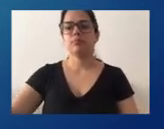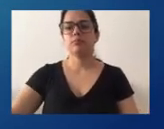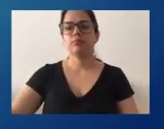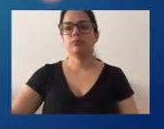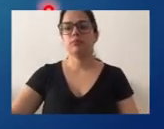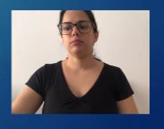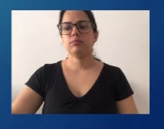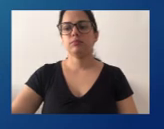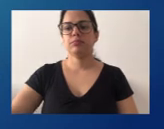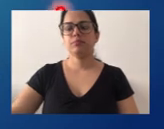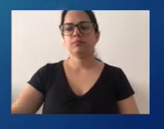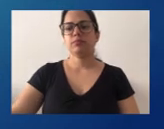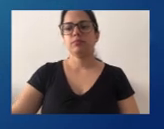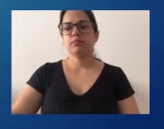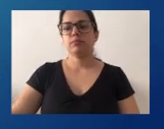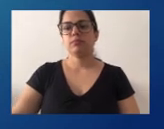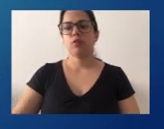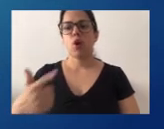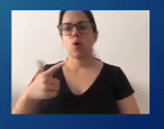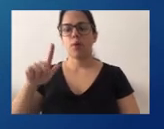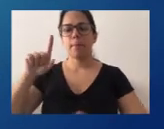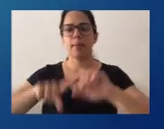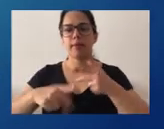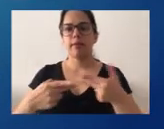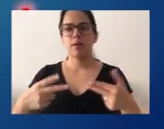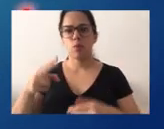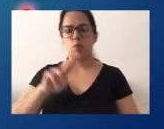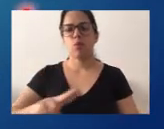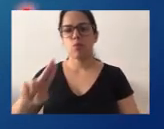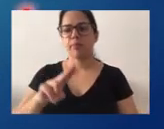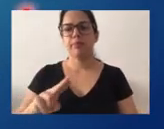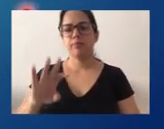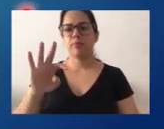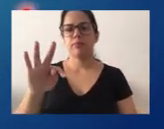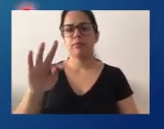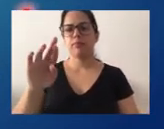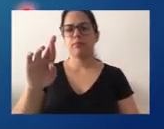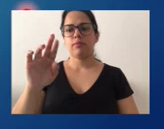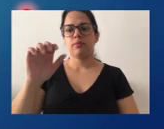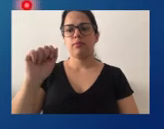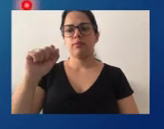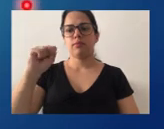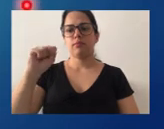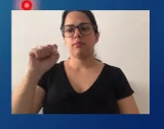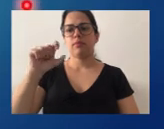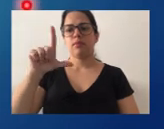Um equipamento que é utilizado em biologia molecular é o transiluminador, na qual nós usamos aqui